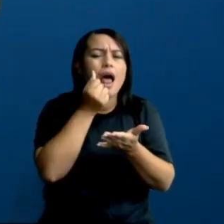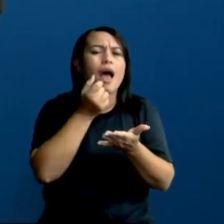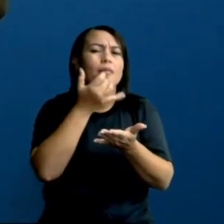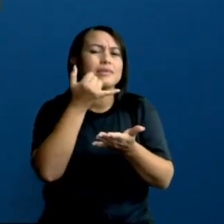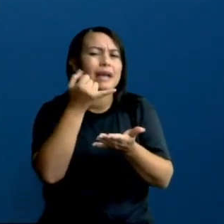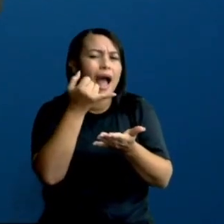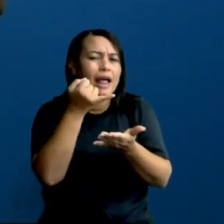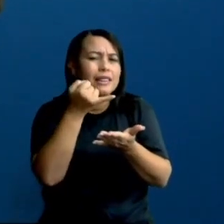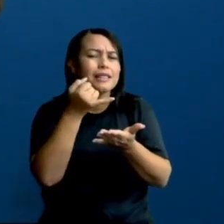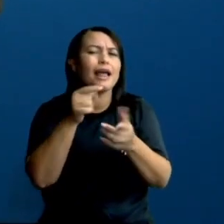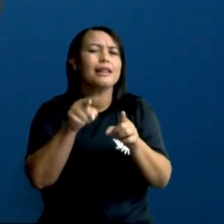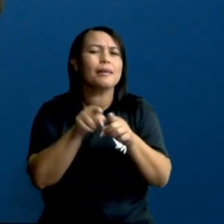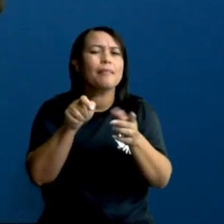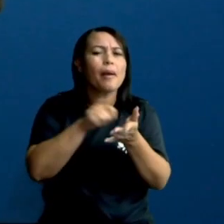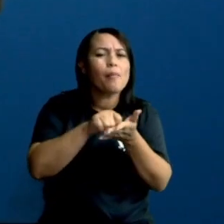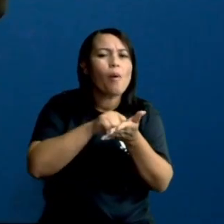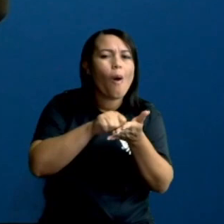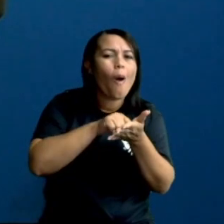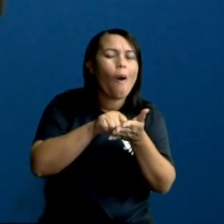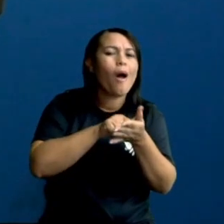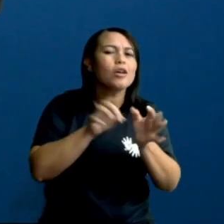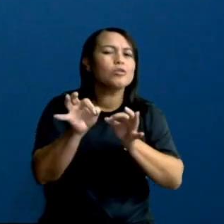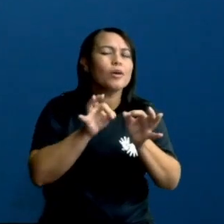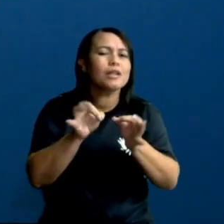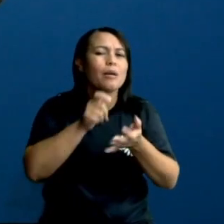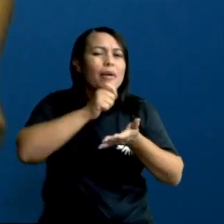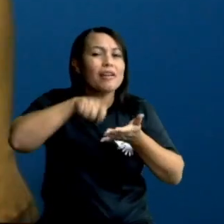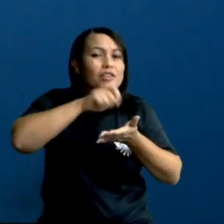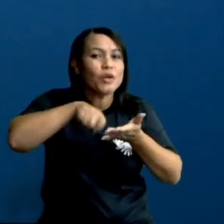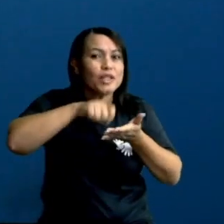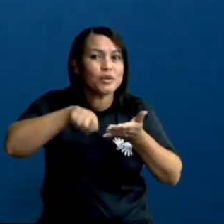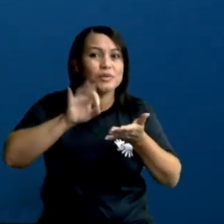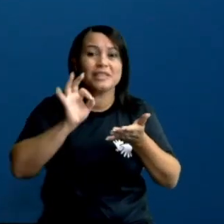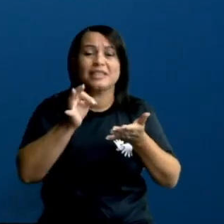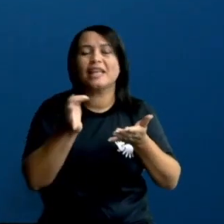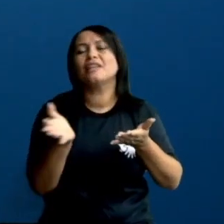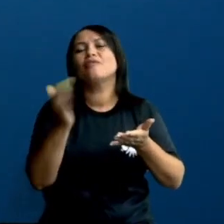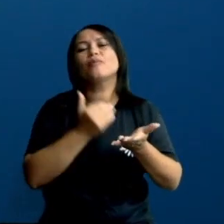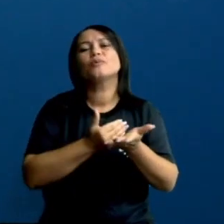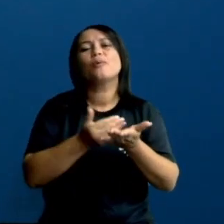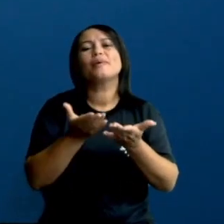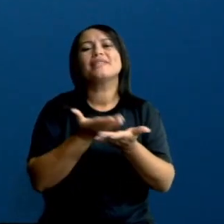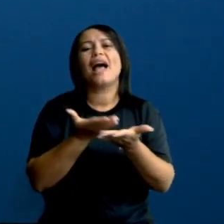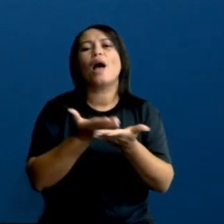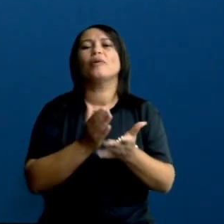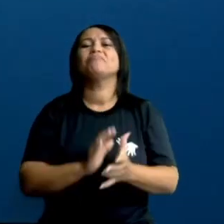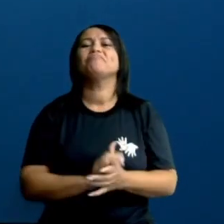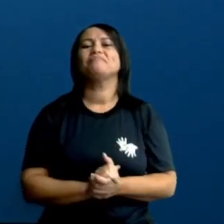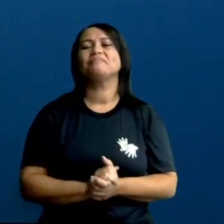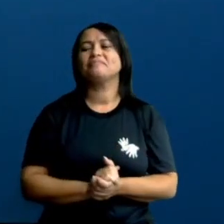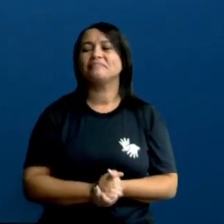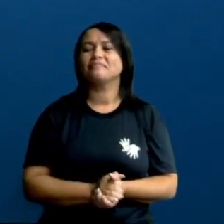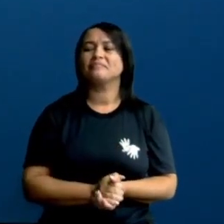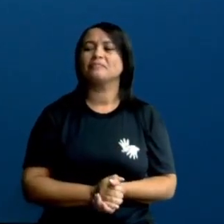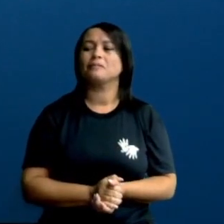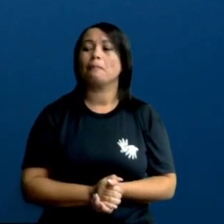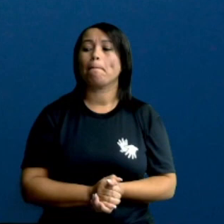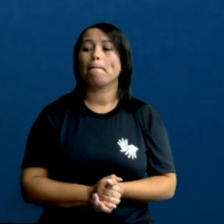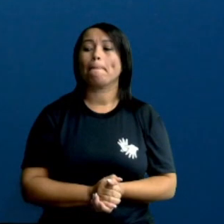caneta, lápis, borracha para fazer as anotações e vamos iniciar a nossa aula.